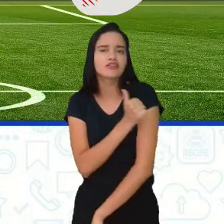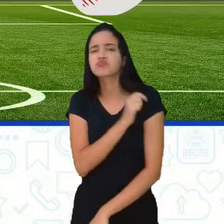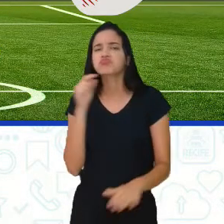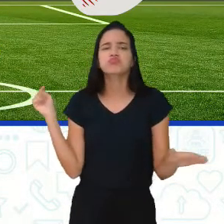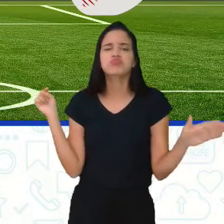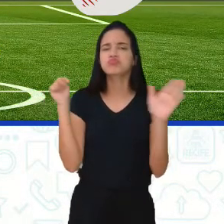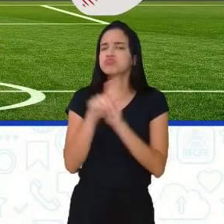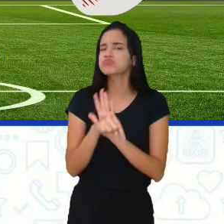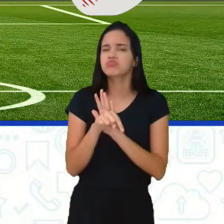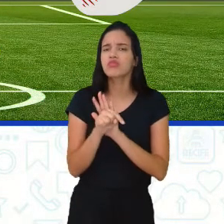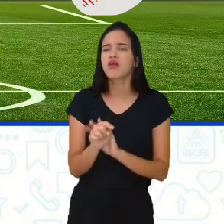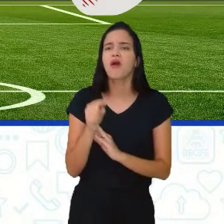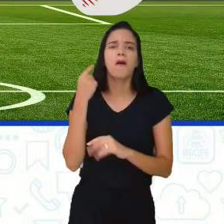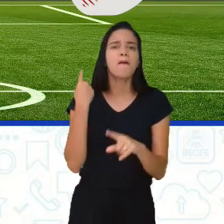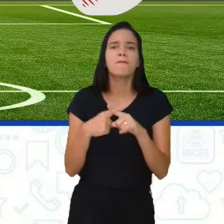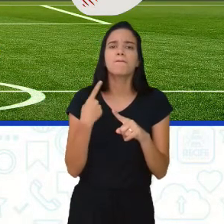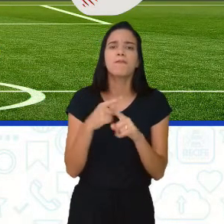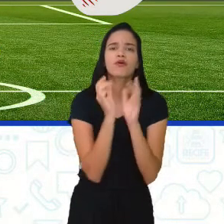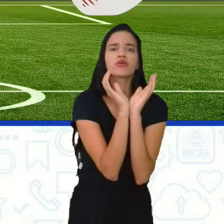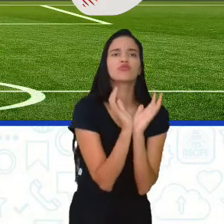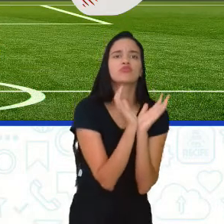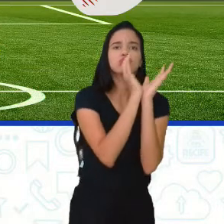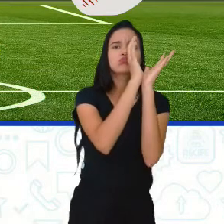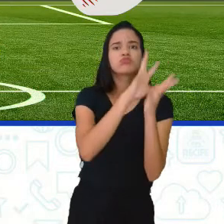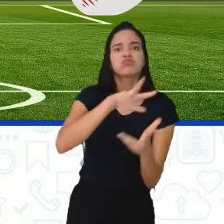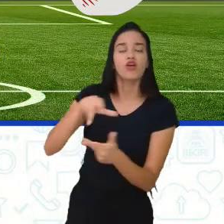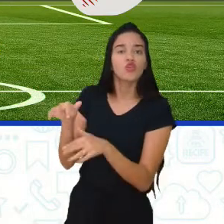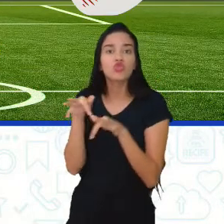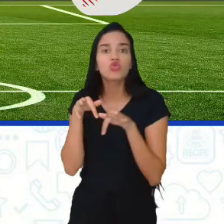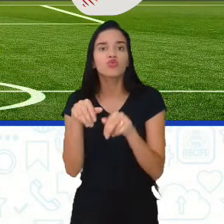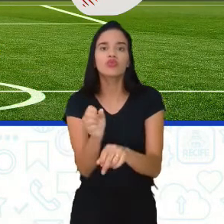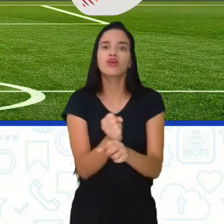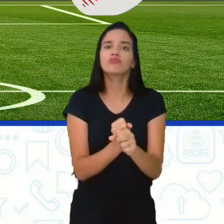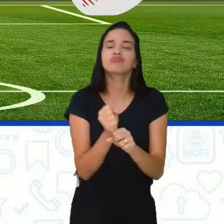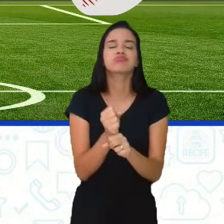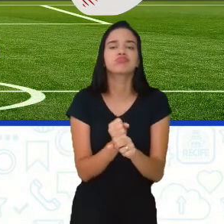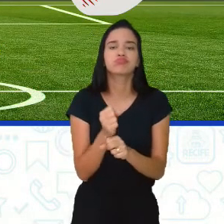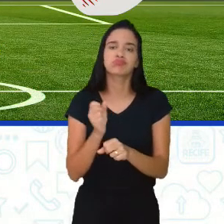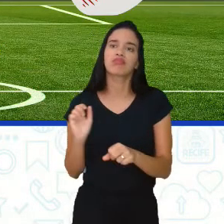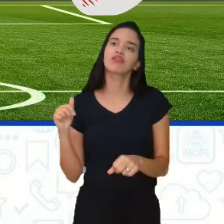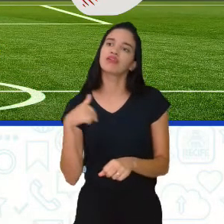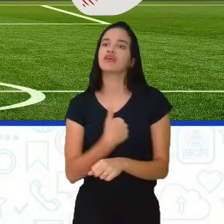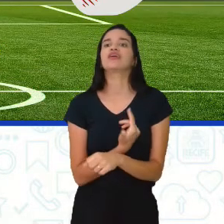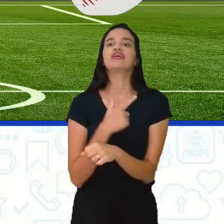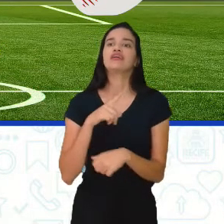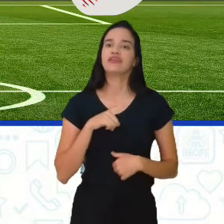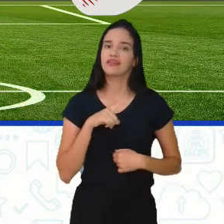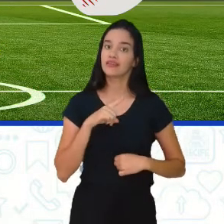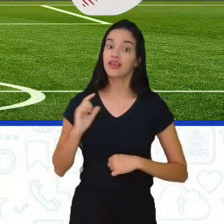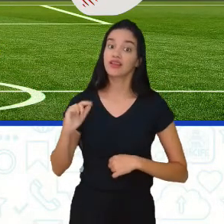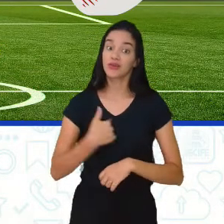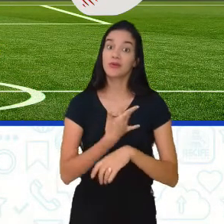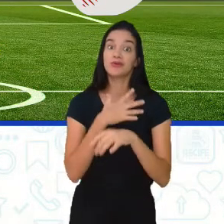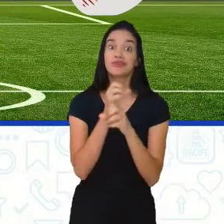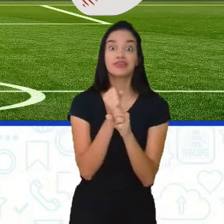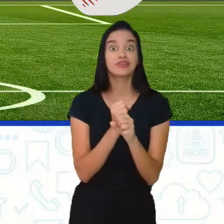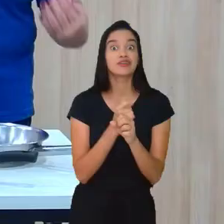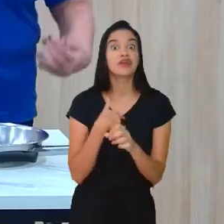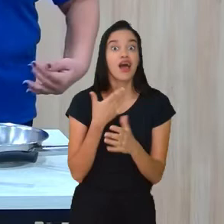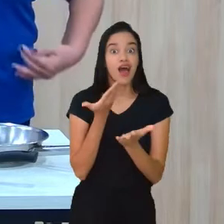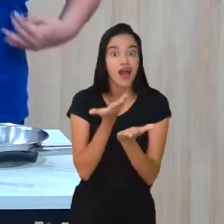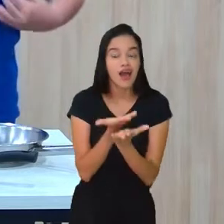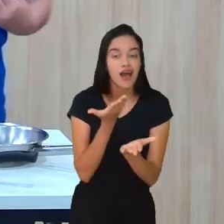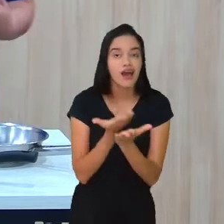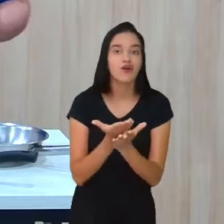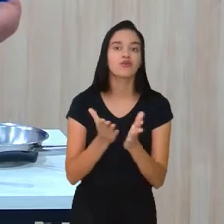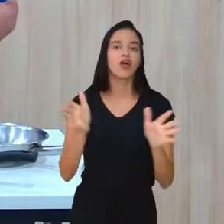por que a Copa do Mundo está sendo no final do ano. Então, a gente vai falar aqui e tem tudo a ver com a nossa aula, com temperatura,